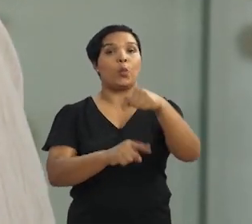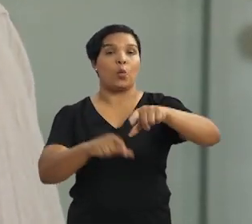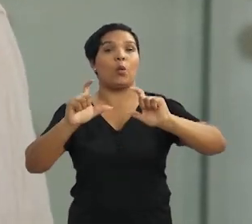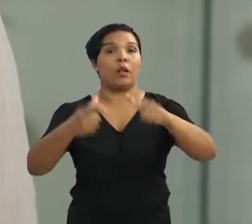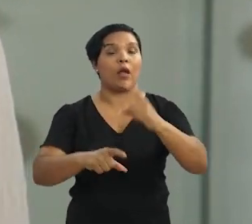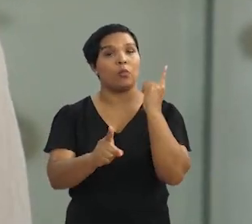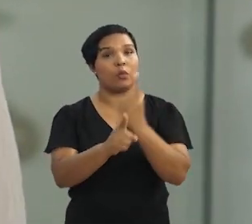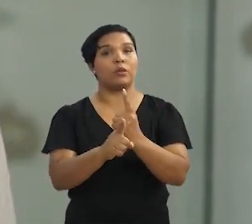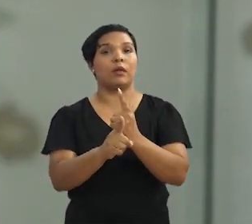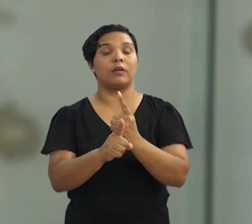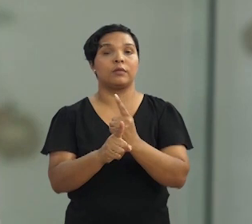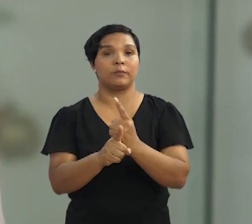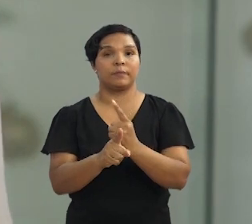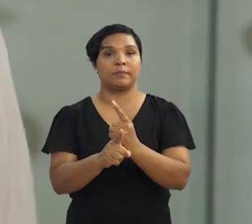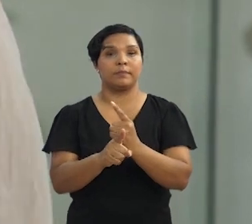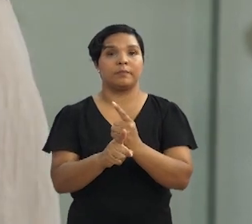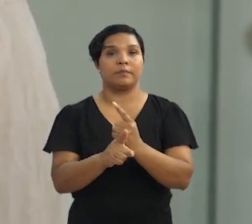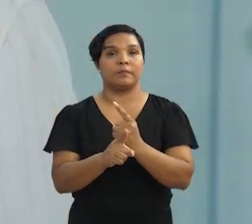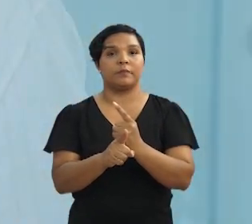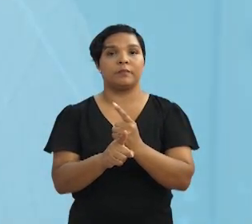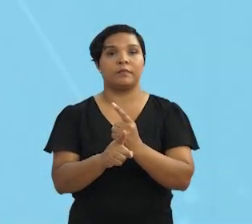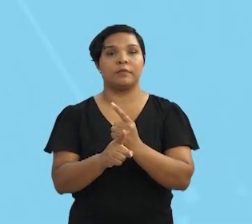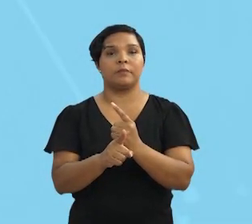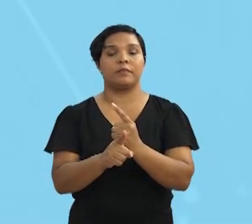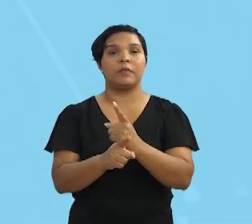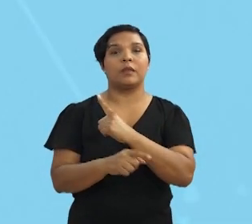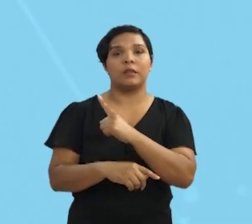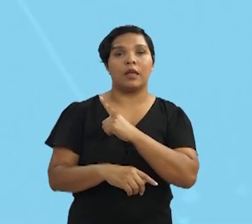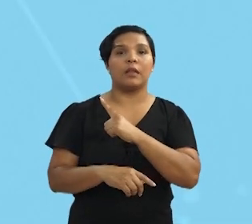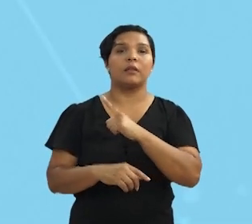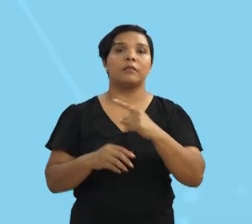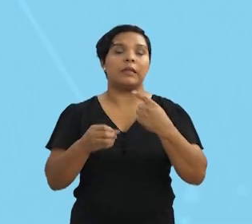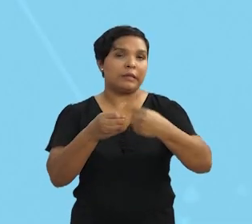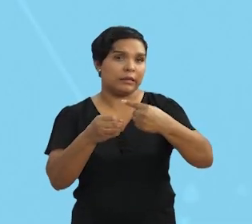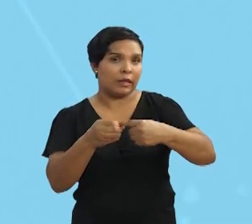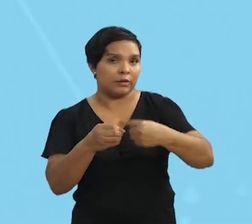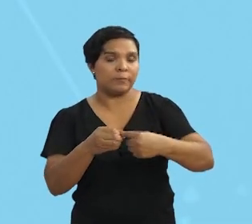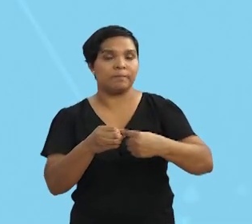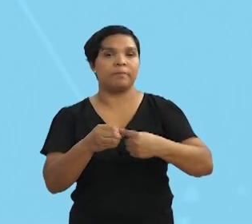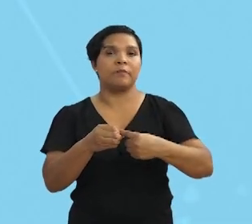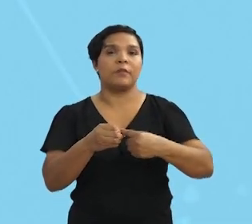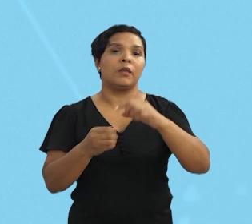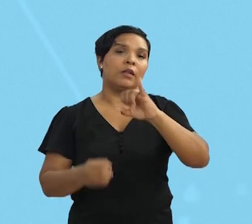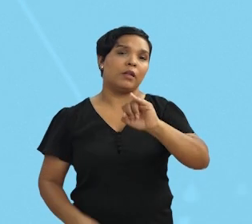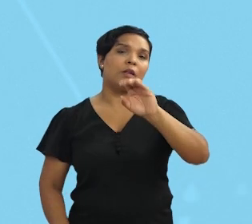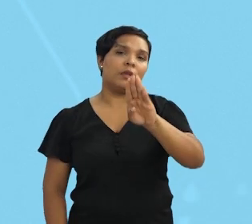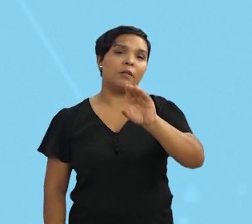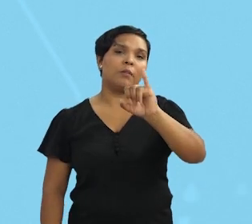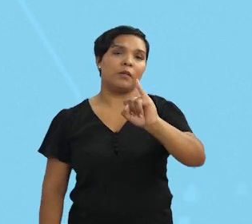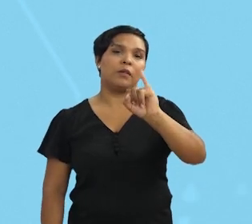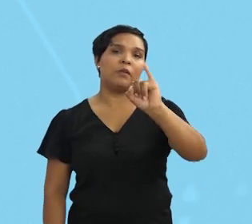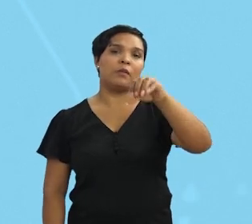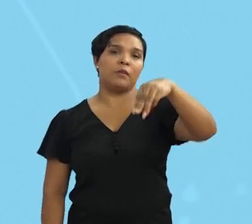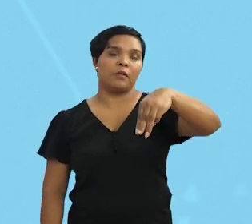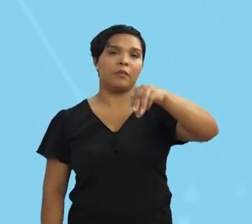foi encontrado e onde ocorre muito a formação Aliança é em Ibimirim, né?